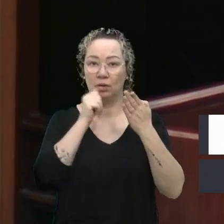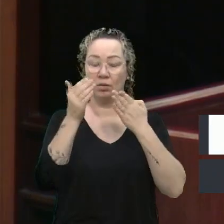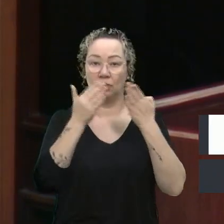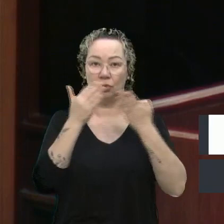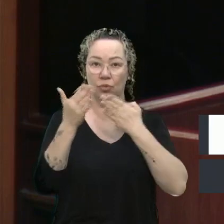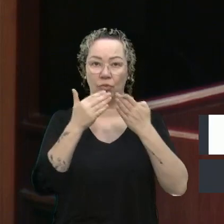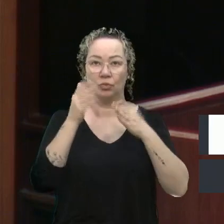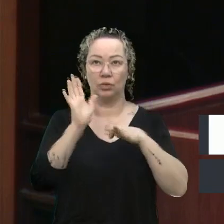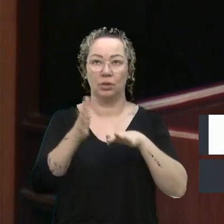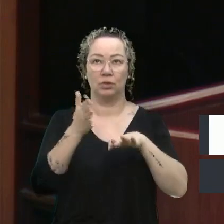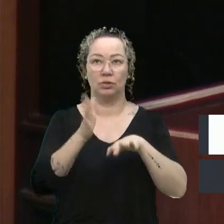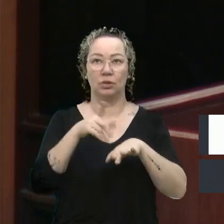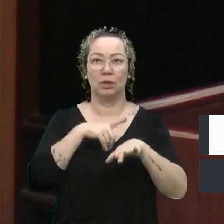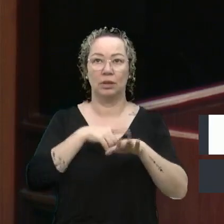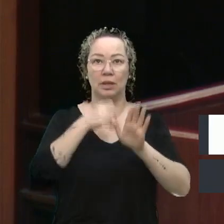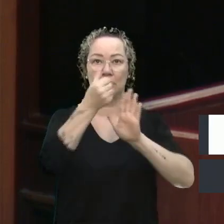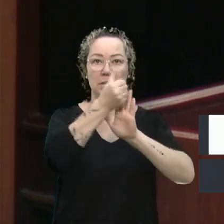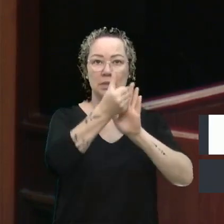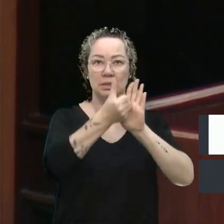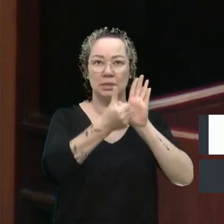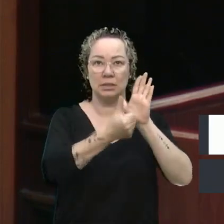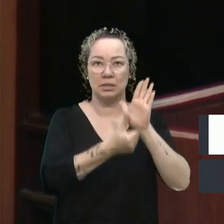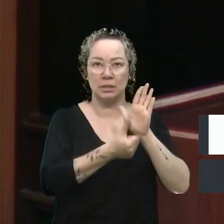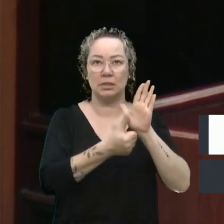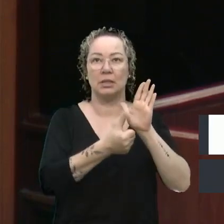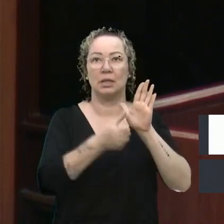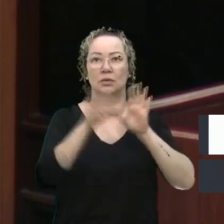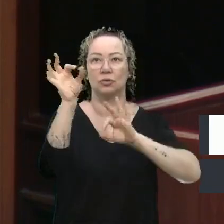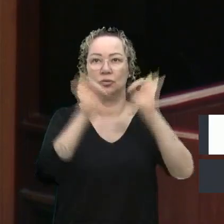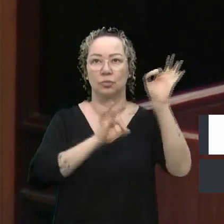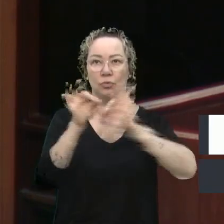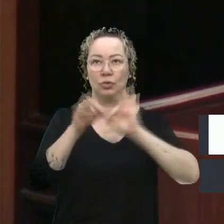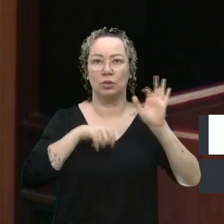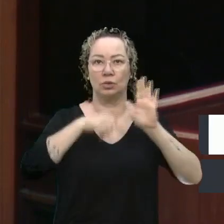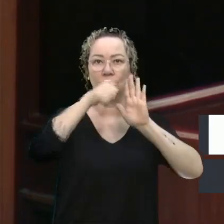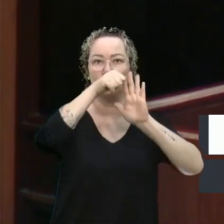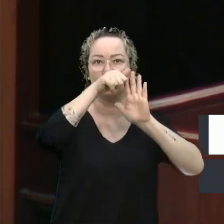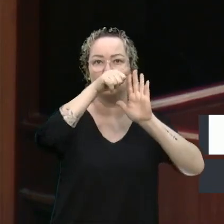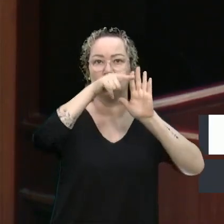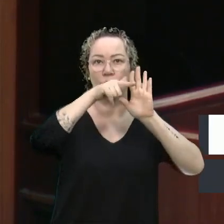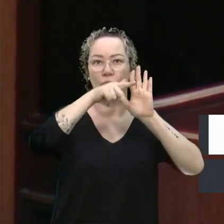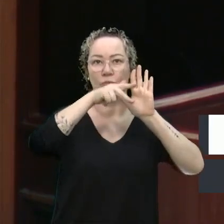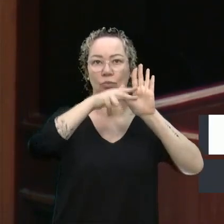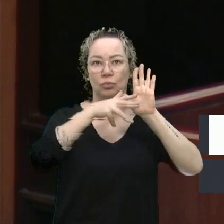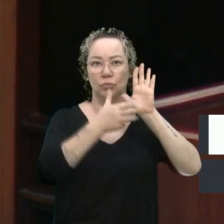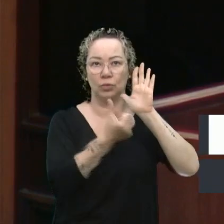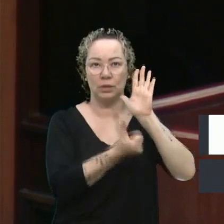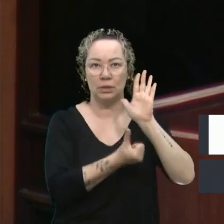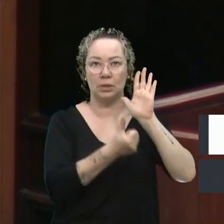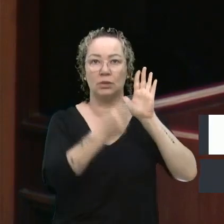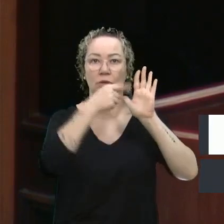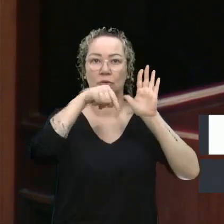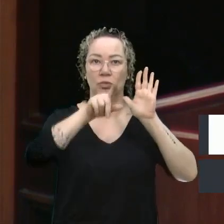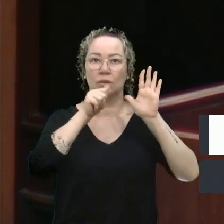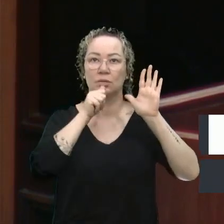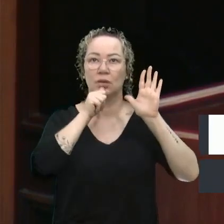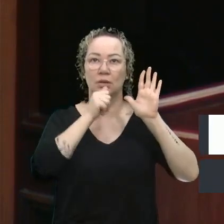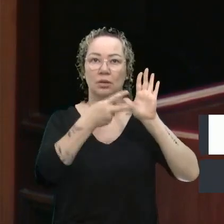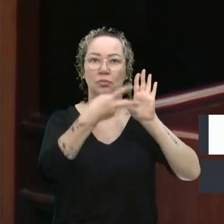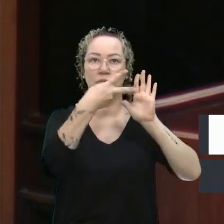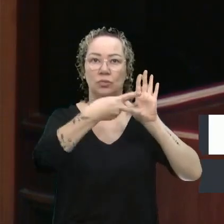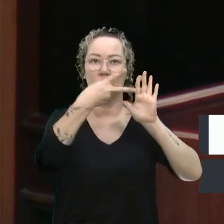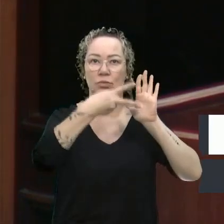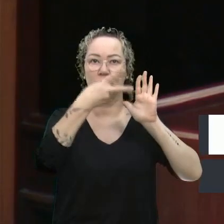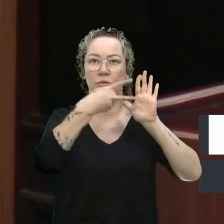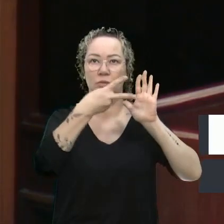passo, são 6 passos aqui o projeto do Executivo, e tenho certeza que nós vamos aperfeiçoar ainda mais, nem